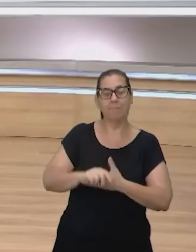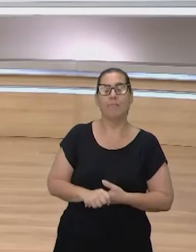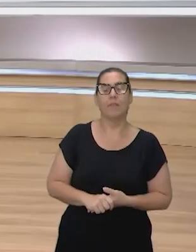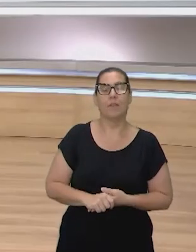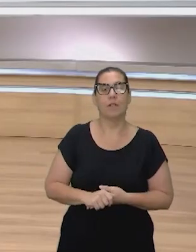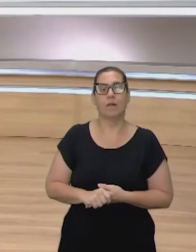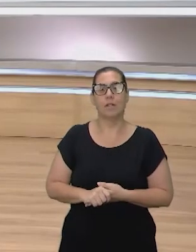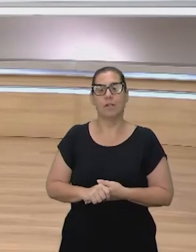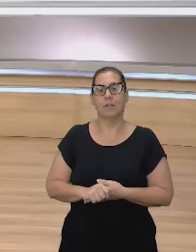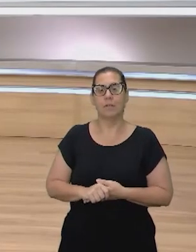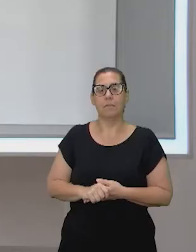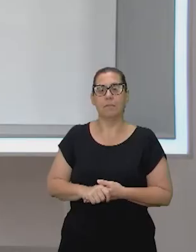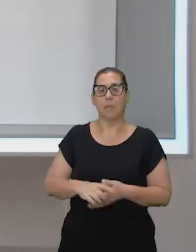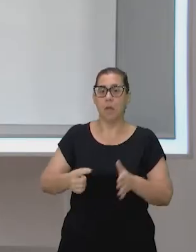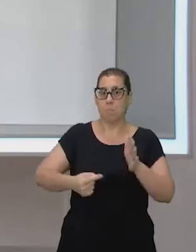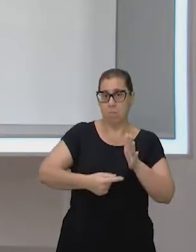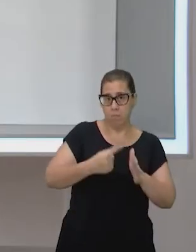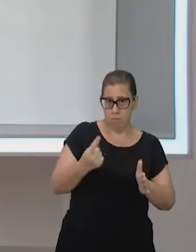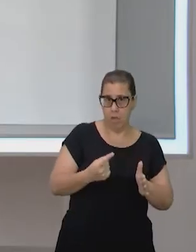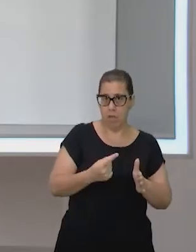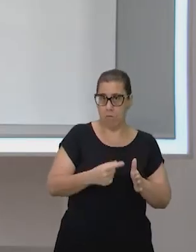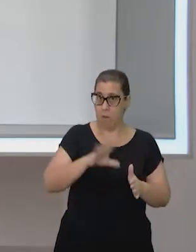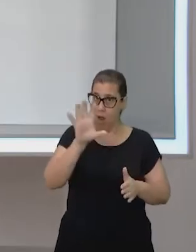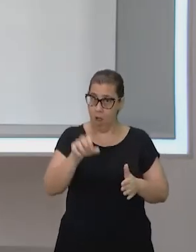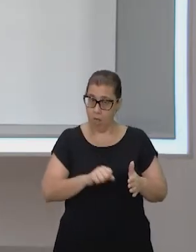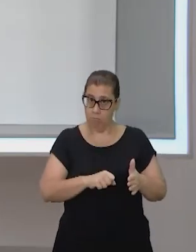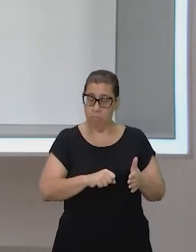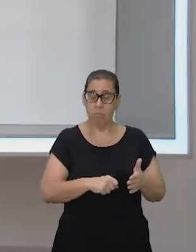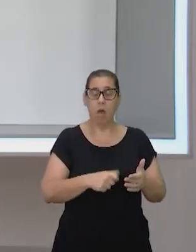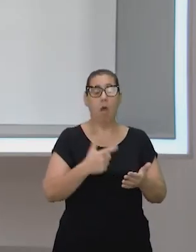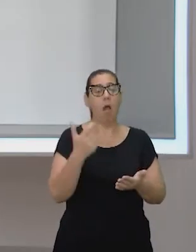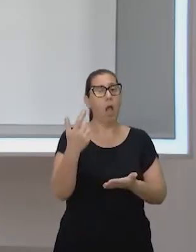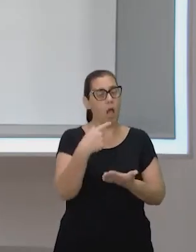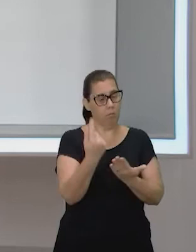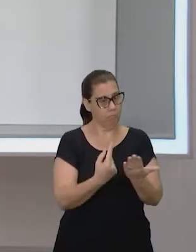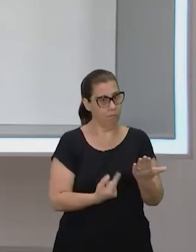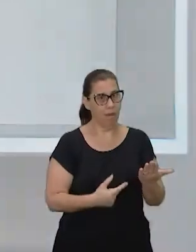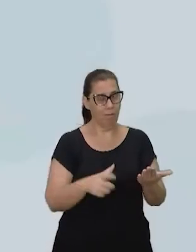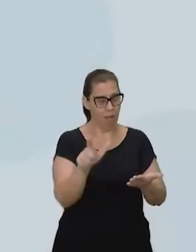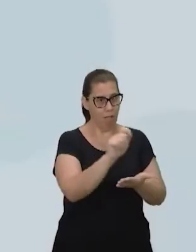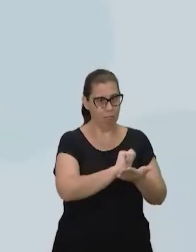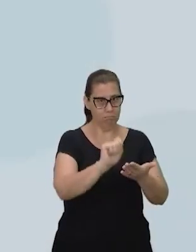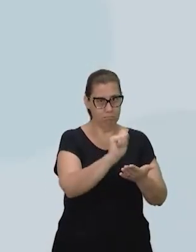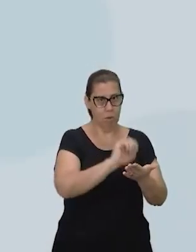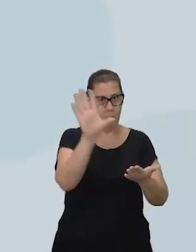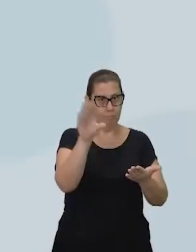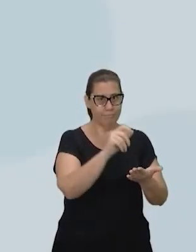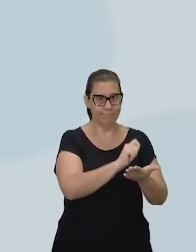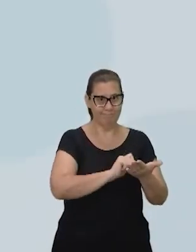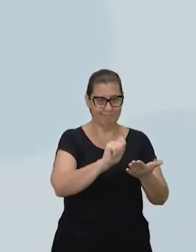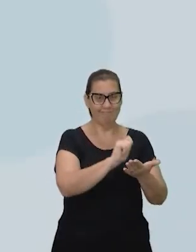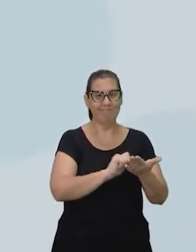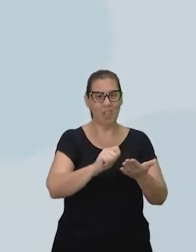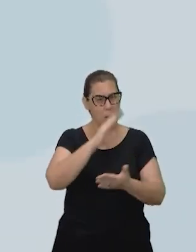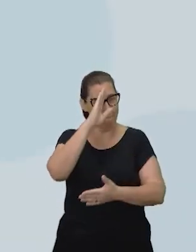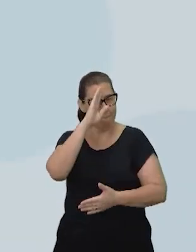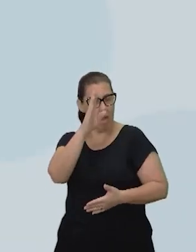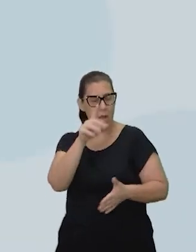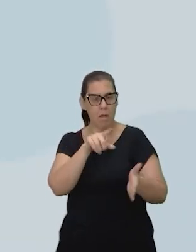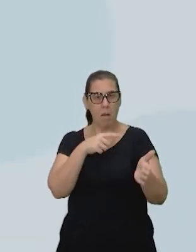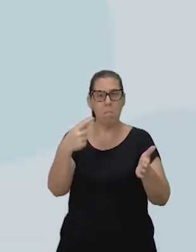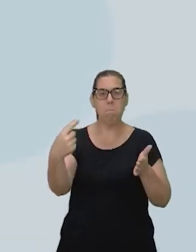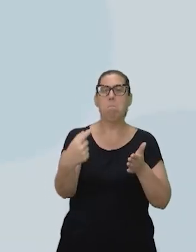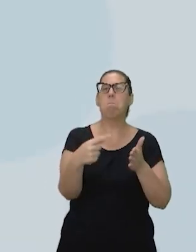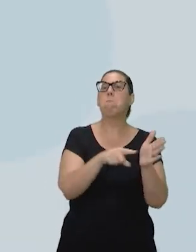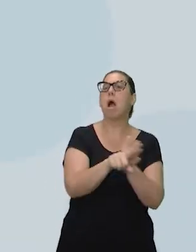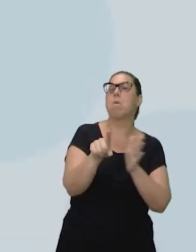já, primeiro vamos anotar isso no caderno, né? É sempre importante você fazer essas anotações, anotar principalmente as perguntas que a